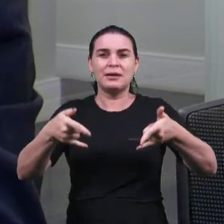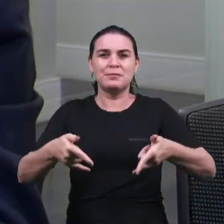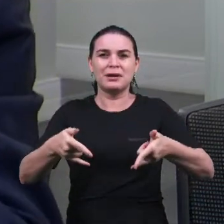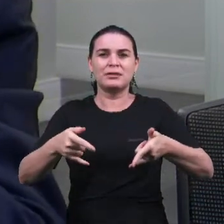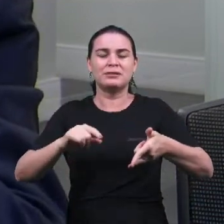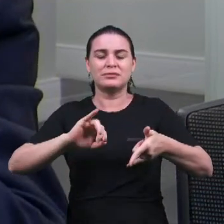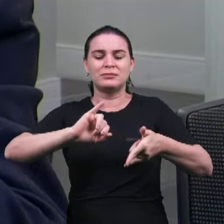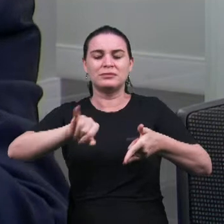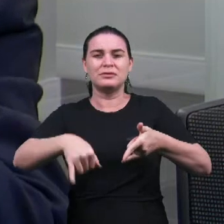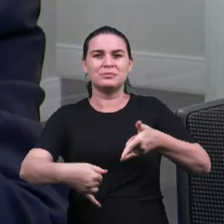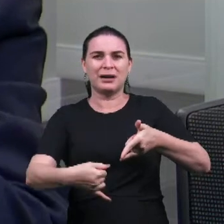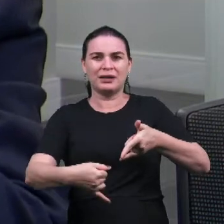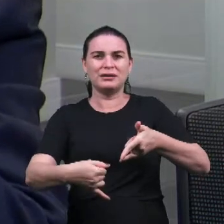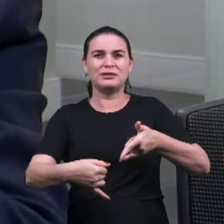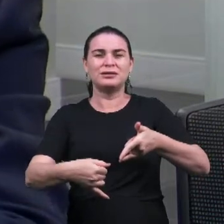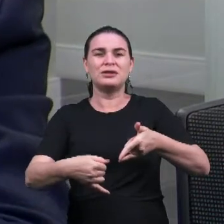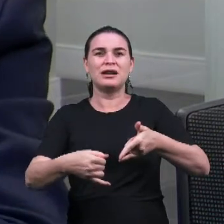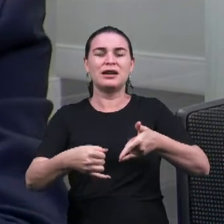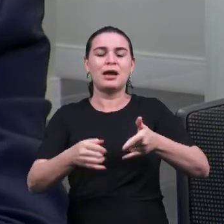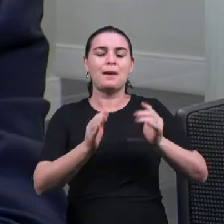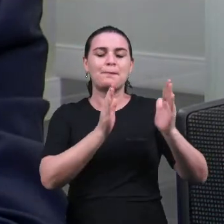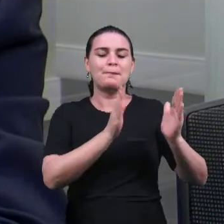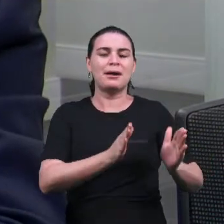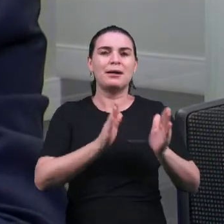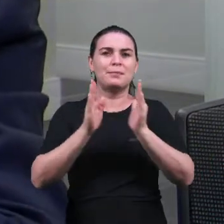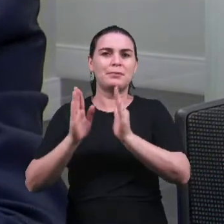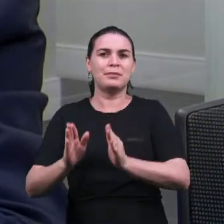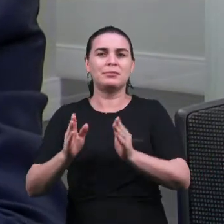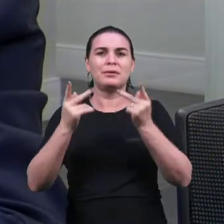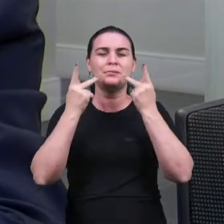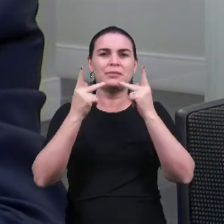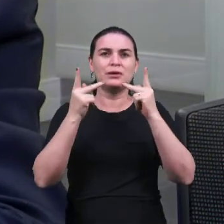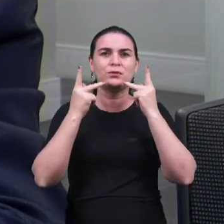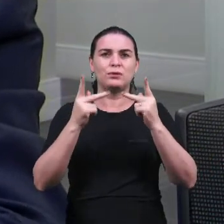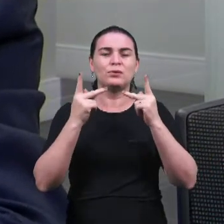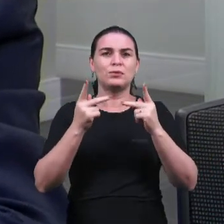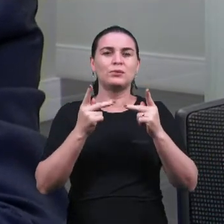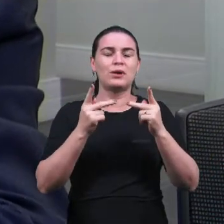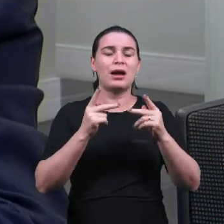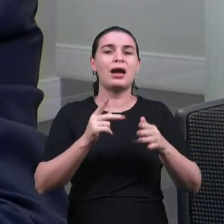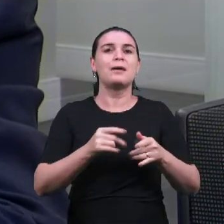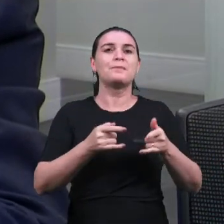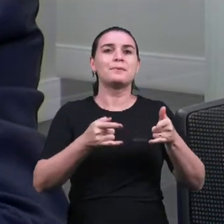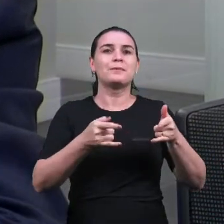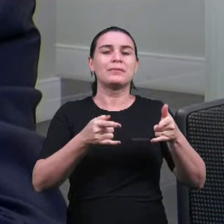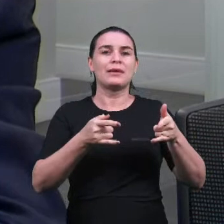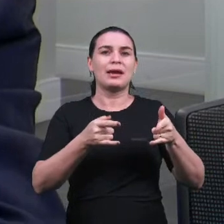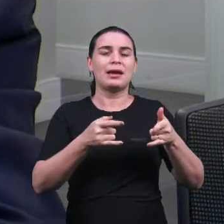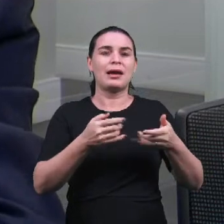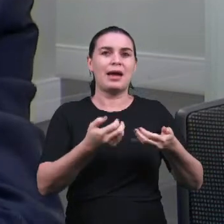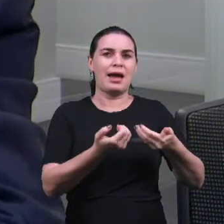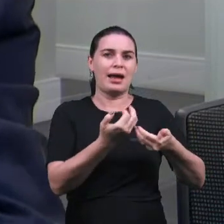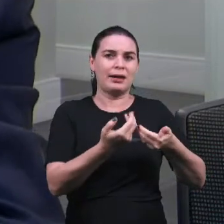Ela pregou em dois episódios. Ela pregou a candeia debaixo.